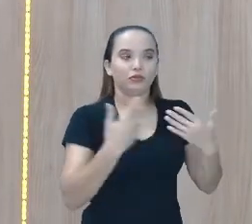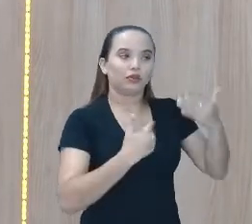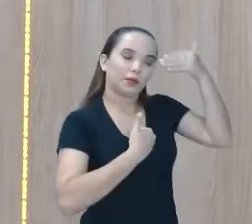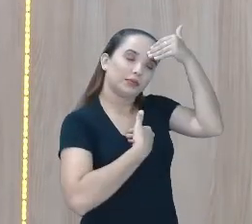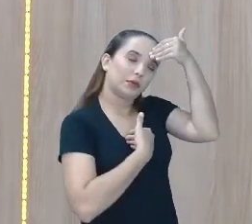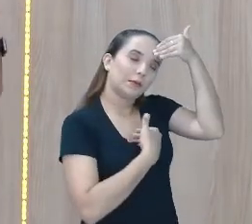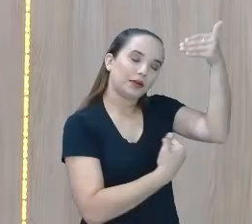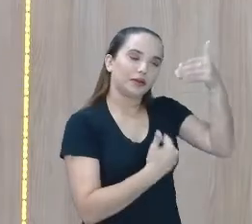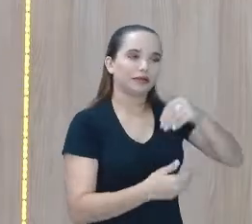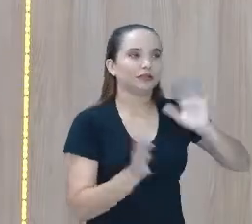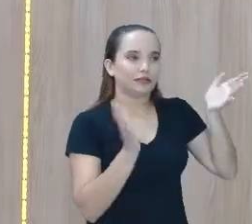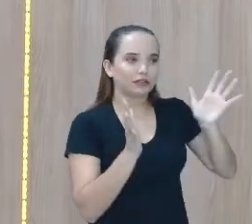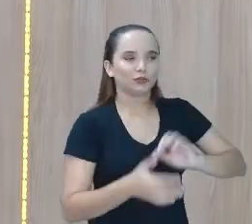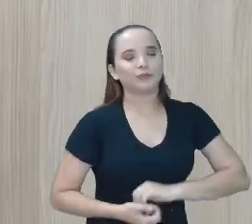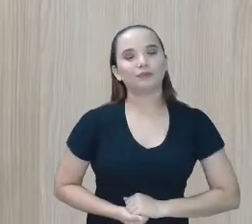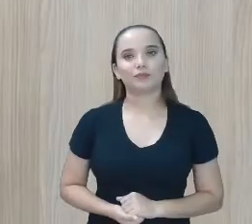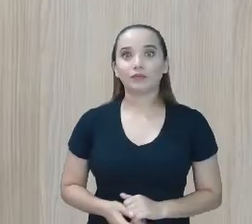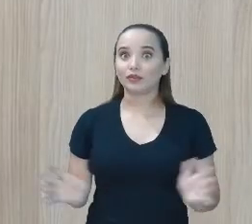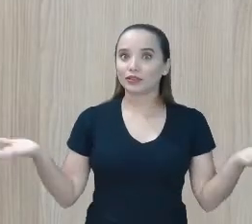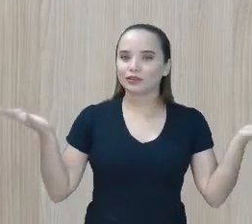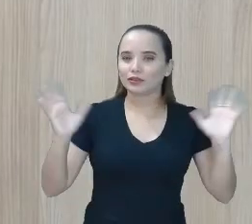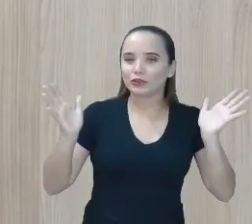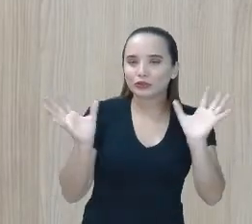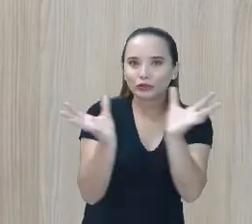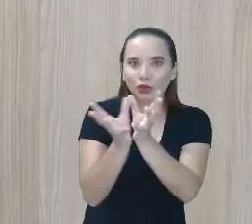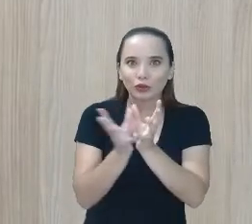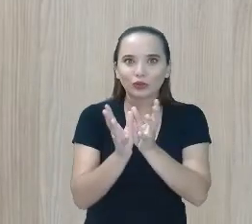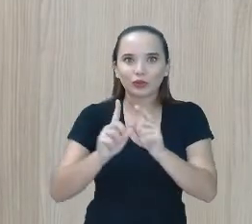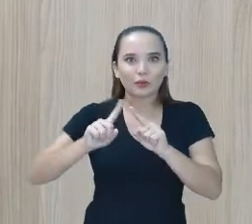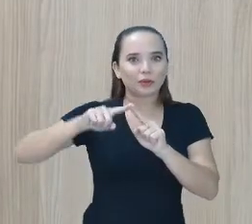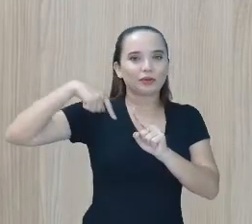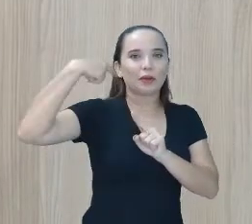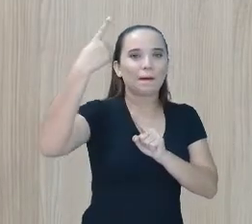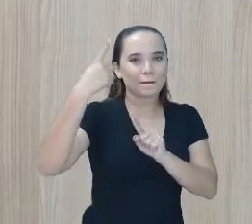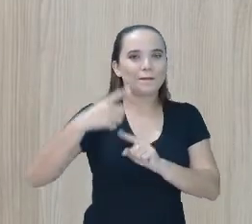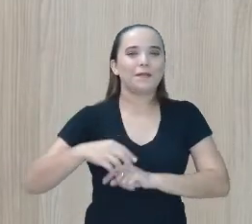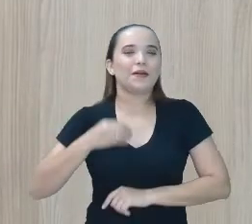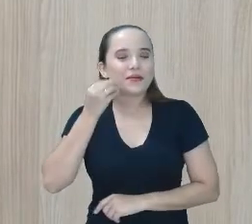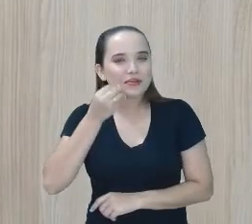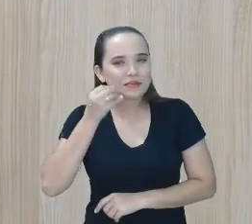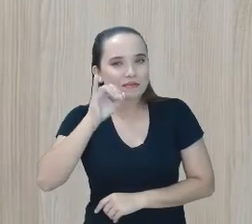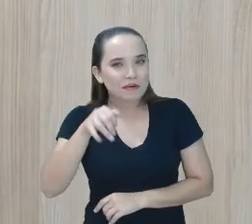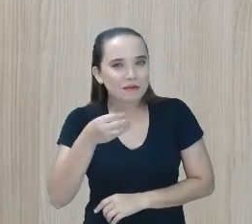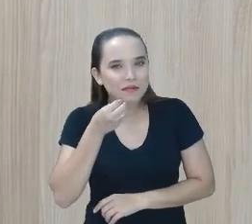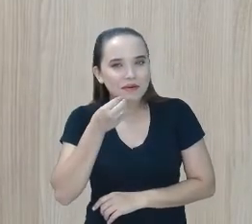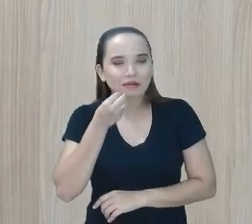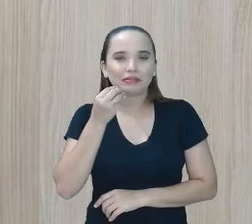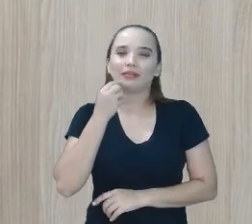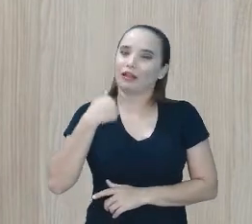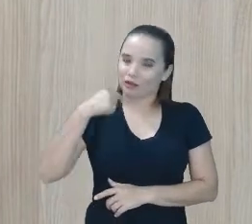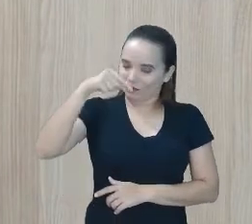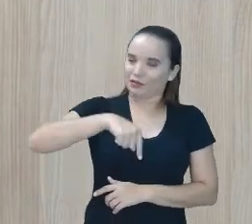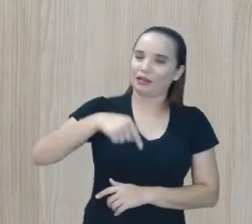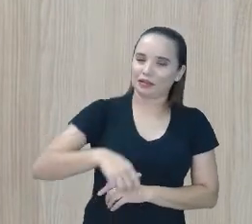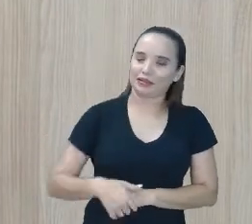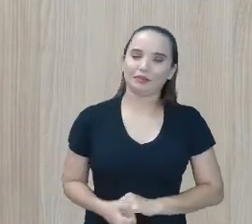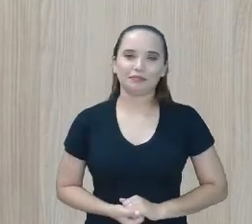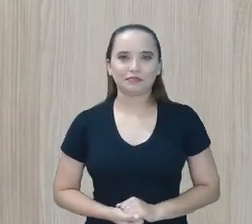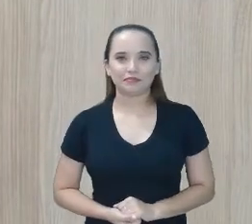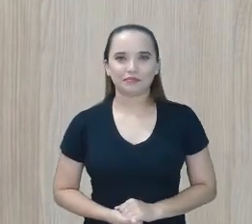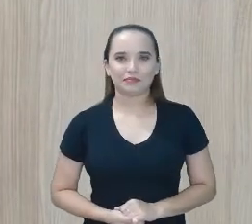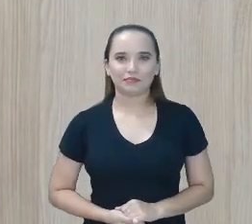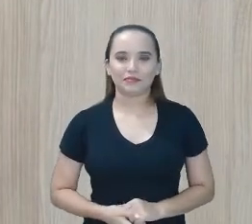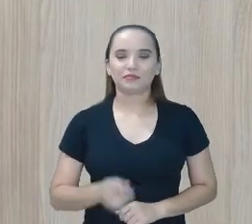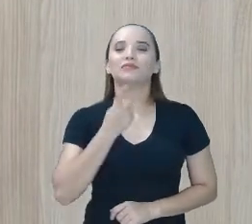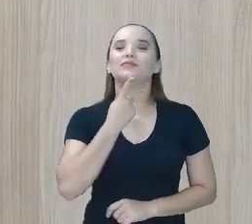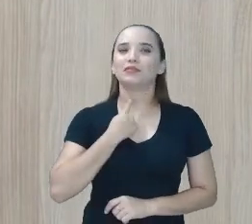obrigado. Se despeça do pessoal. Tchau, gente. Até a próxima oportunidade, né? Que vai rolar, sim.